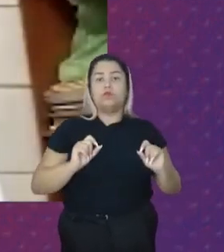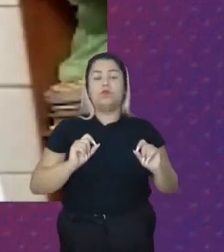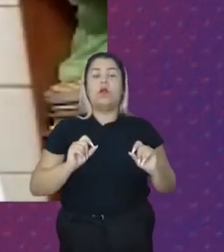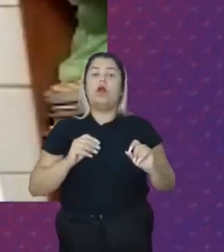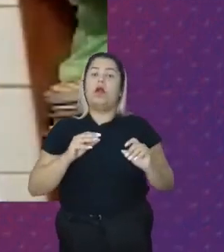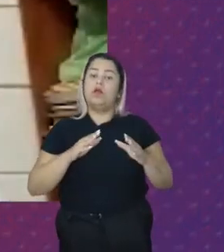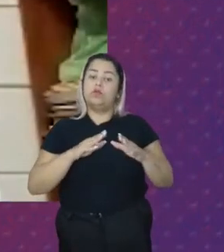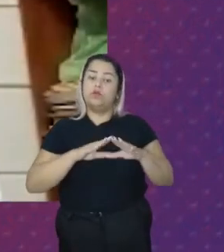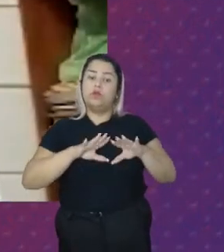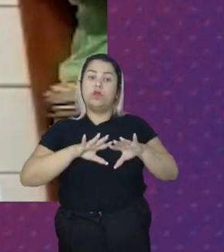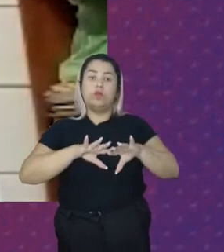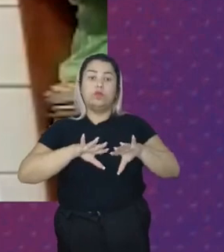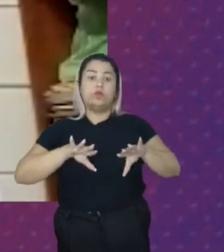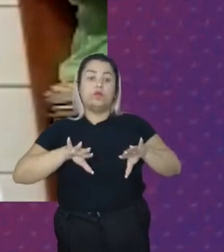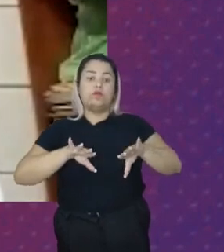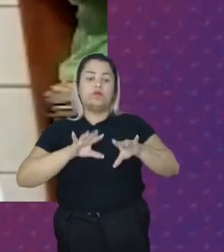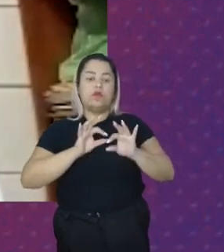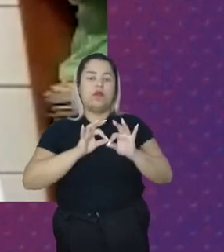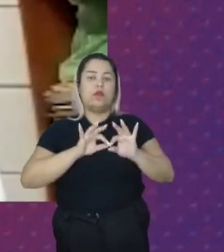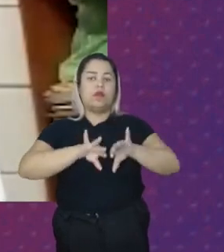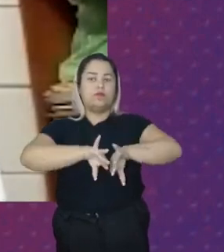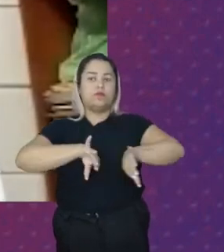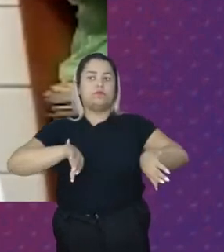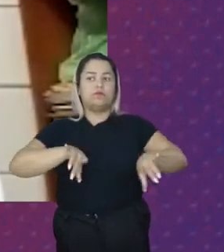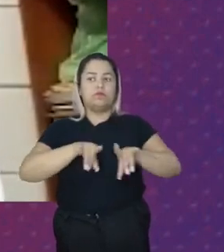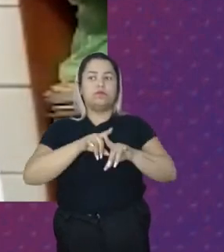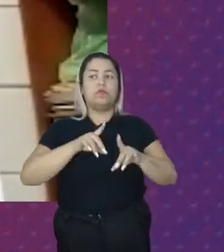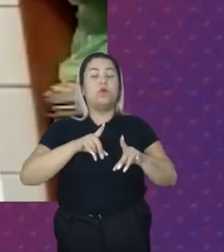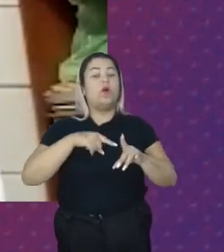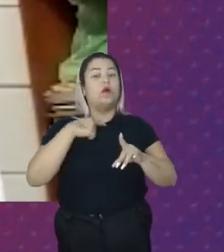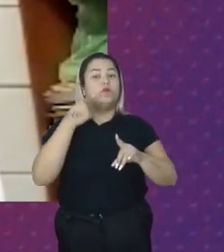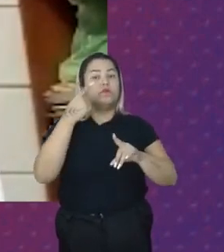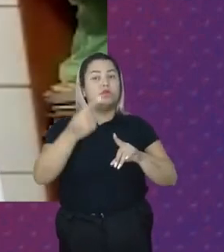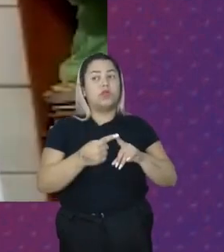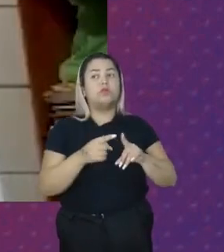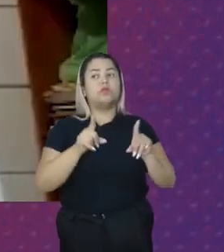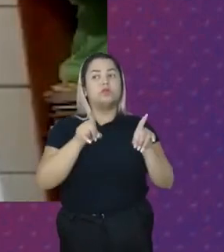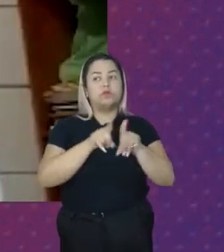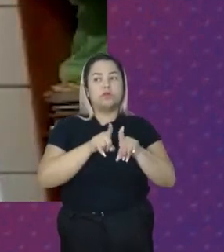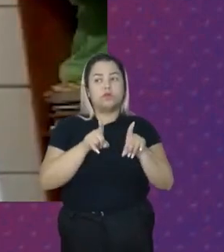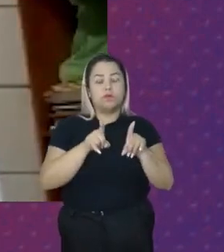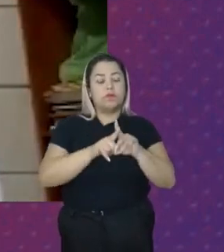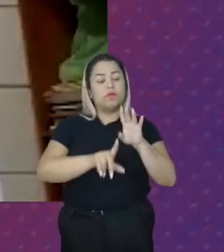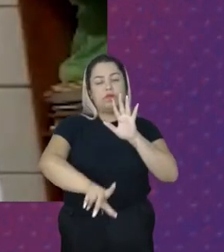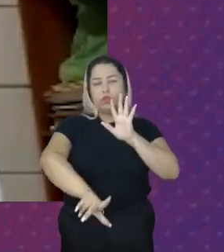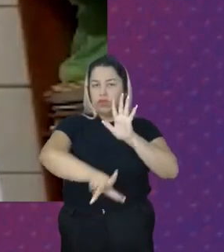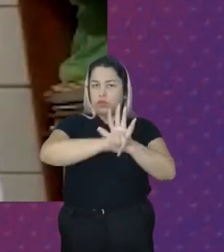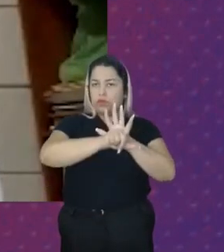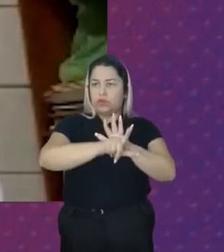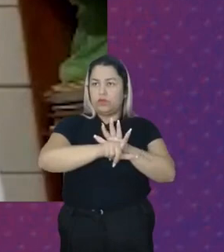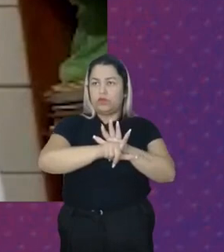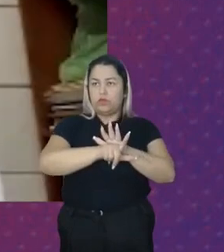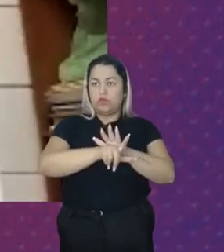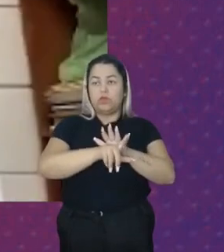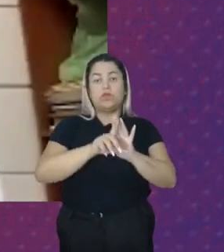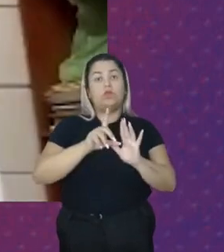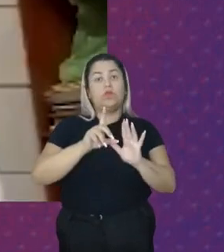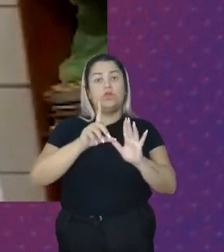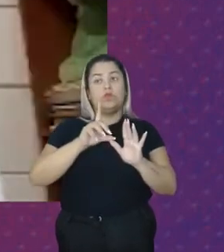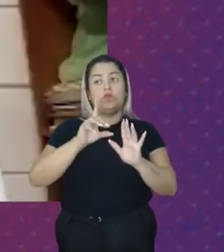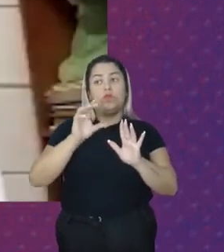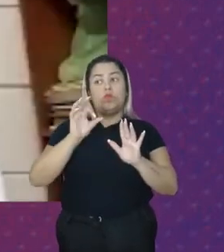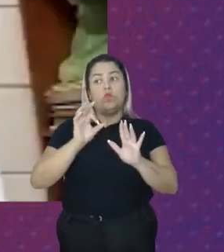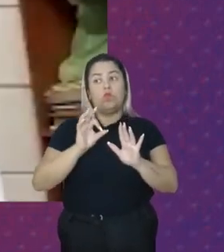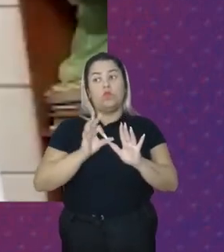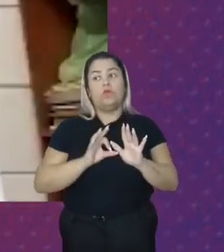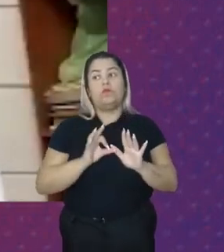Maternidade Mais um mês Referente A manutenção Prévia E também Essa lei Vedou Desconto Imagine